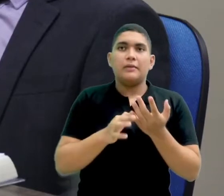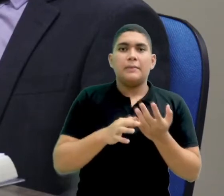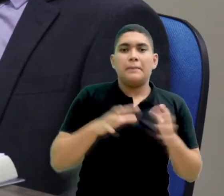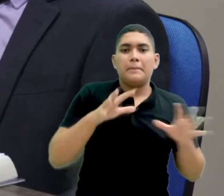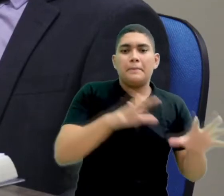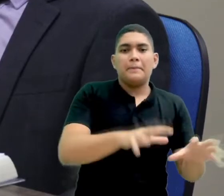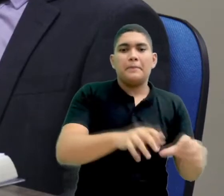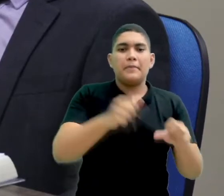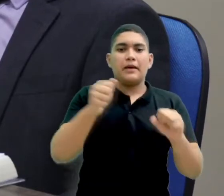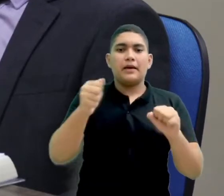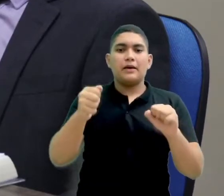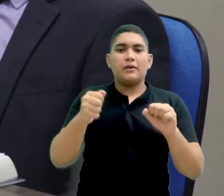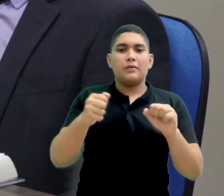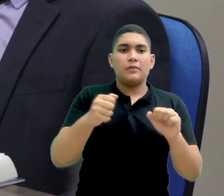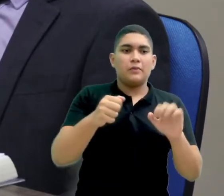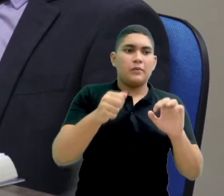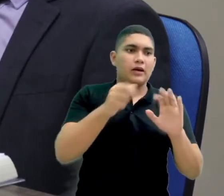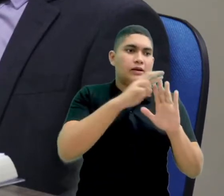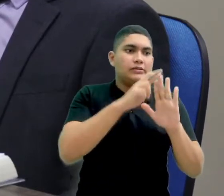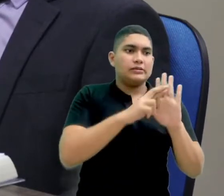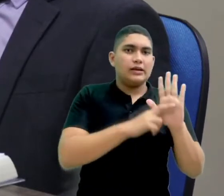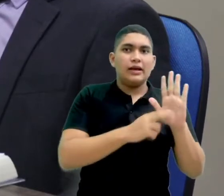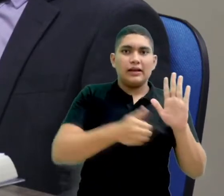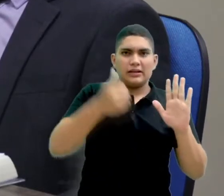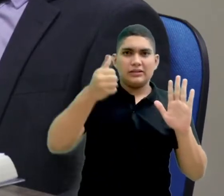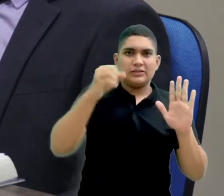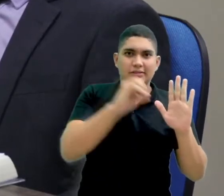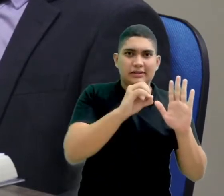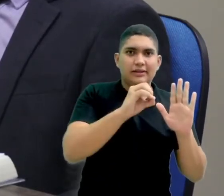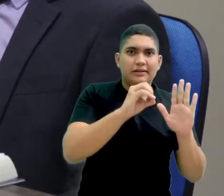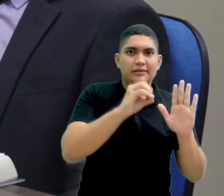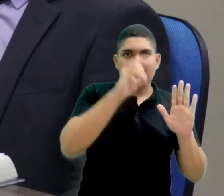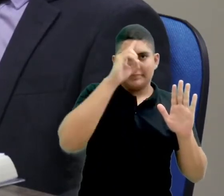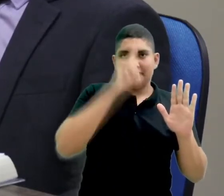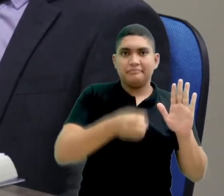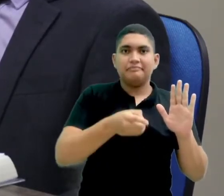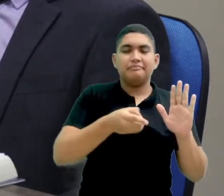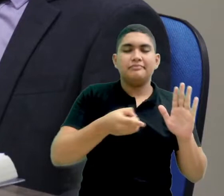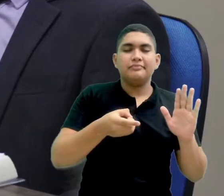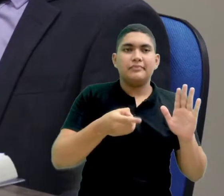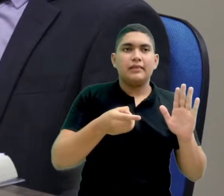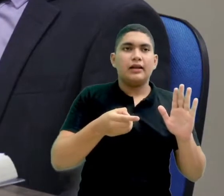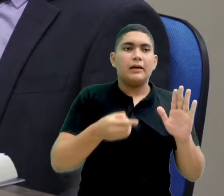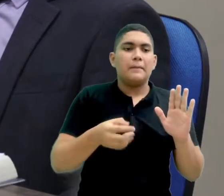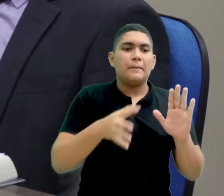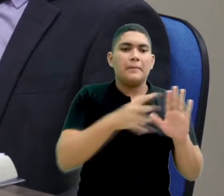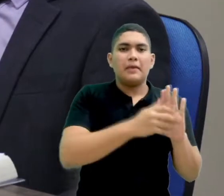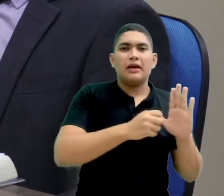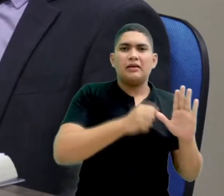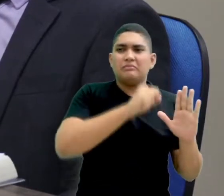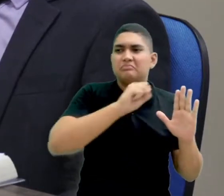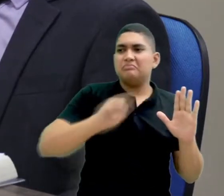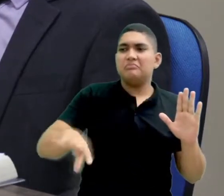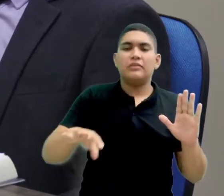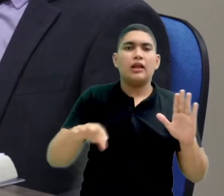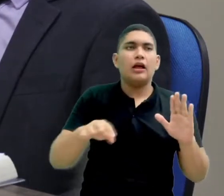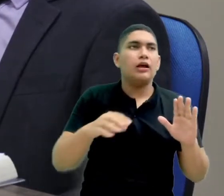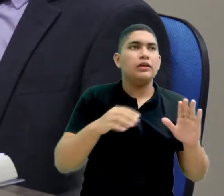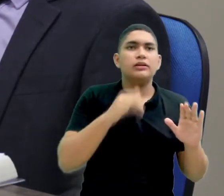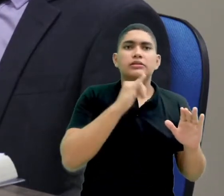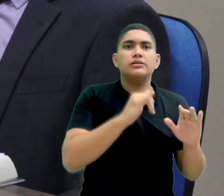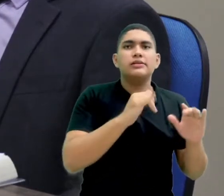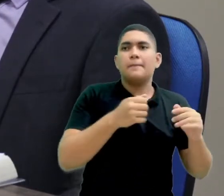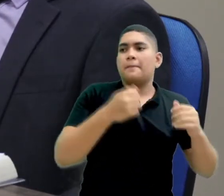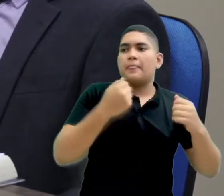pegam todo o Pentateuco, eles desprezam e dizem que a pessoa não precisa seguir, porque agora o